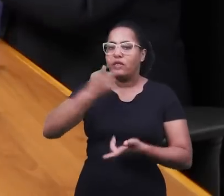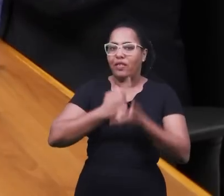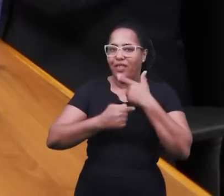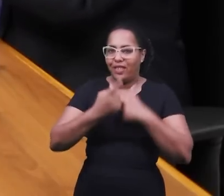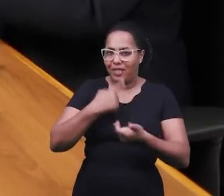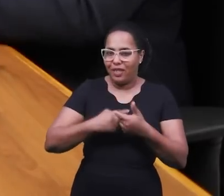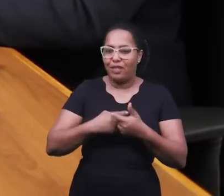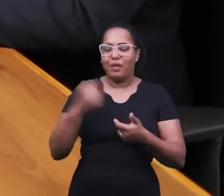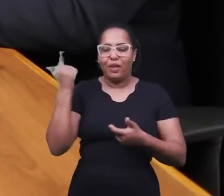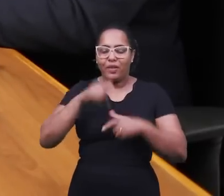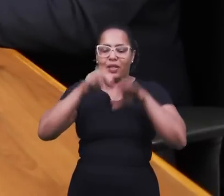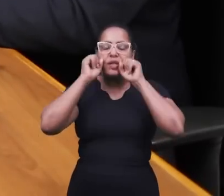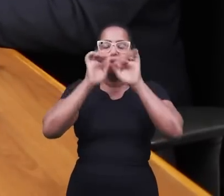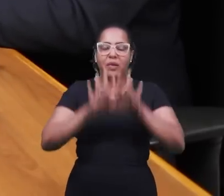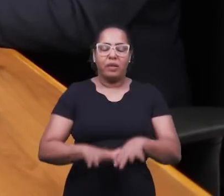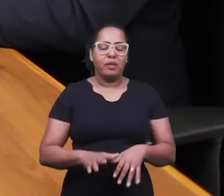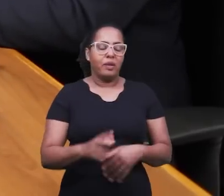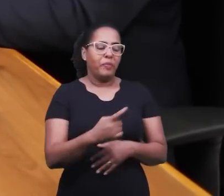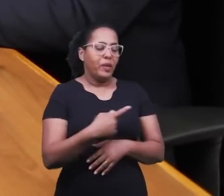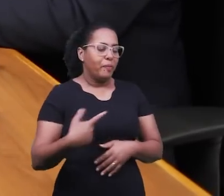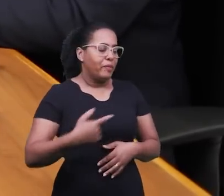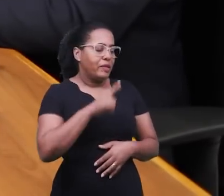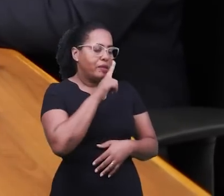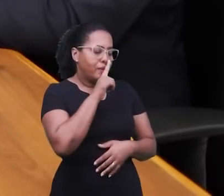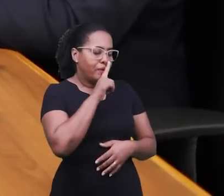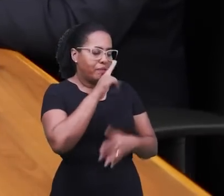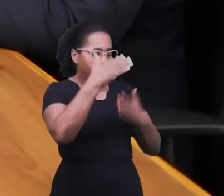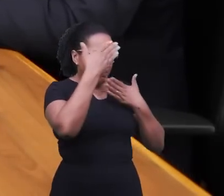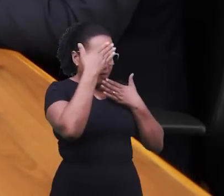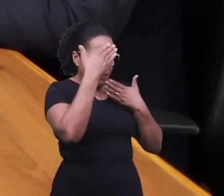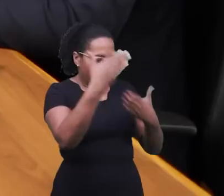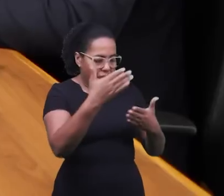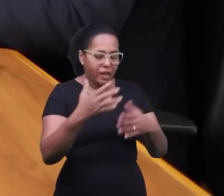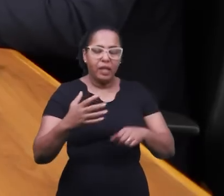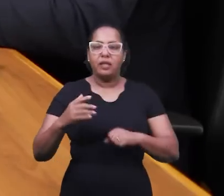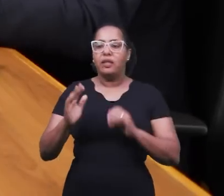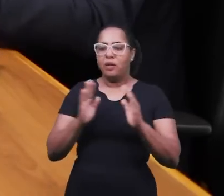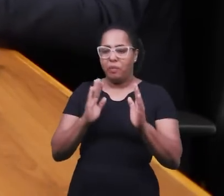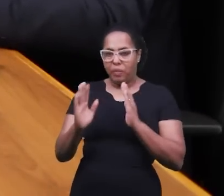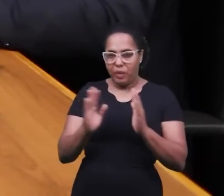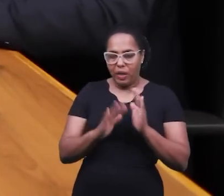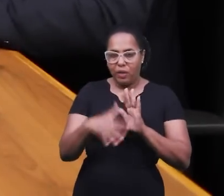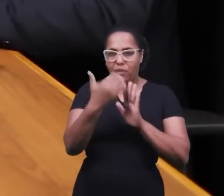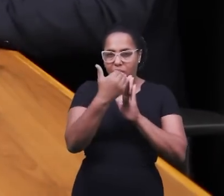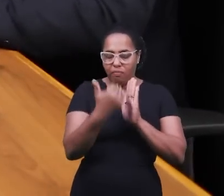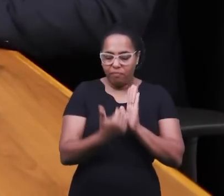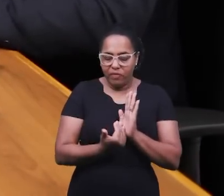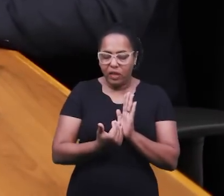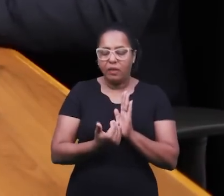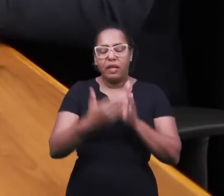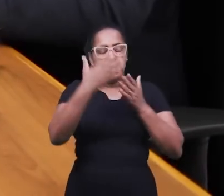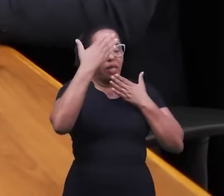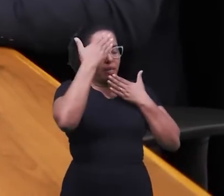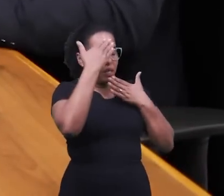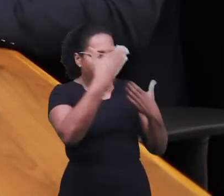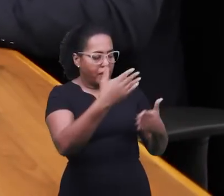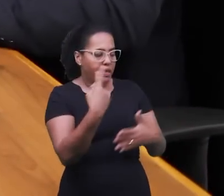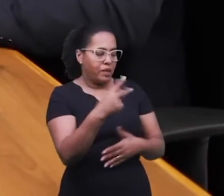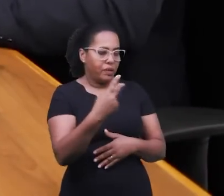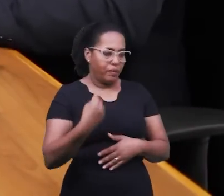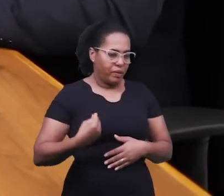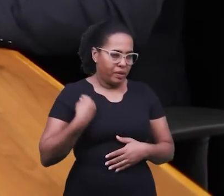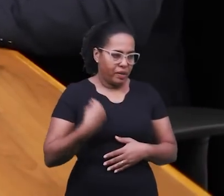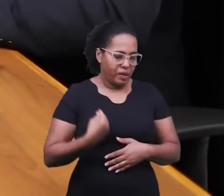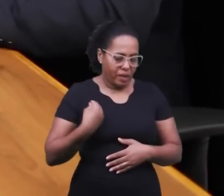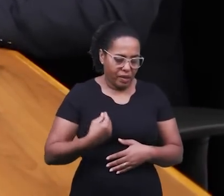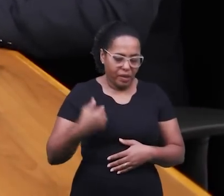nós saberemos, inclusive, até como reagir diante daquilo que está acontecendo, né? É como o caso que você contou